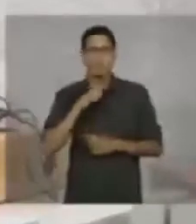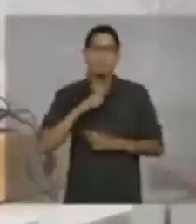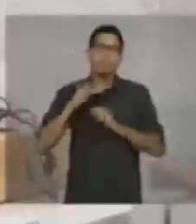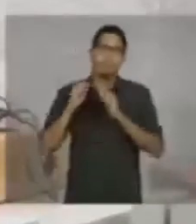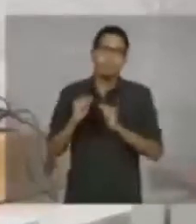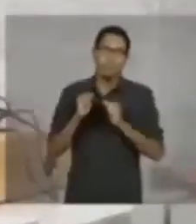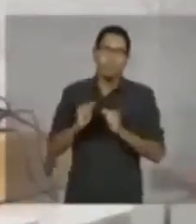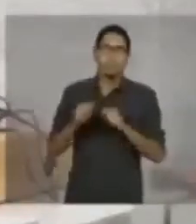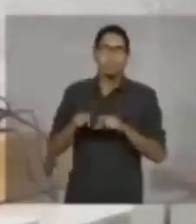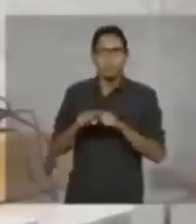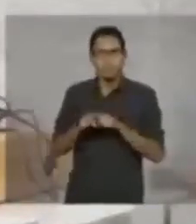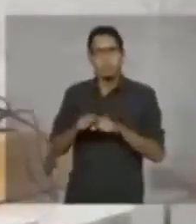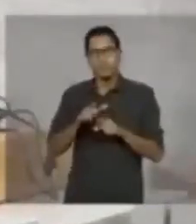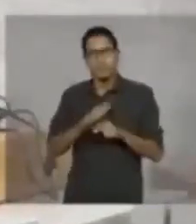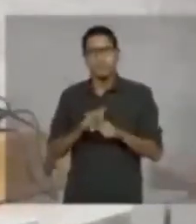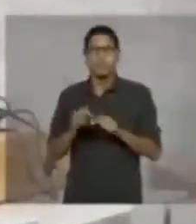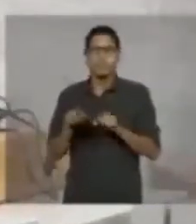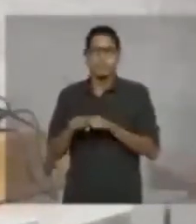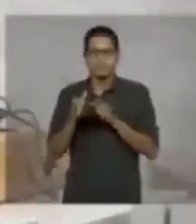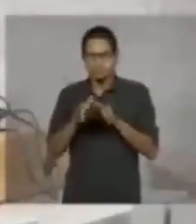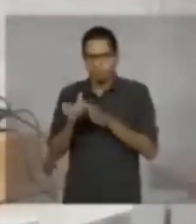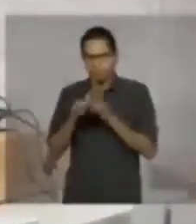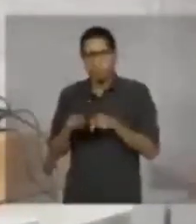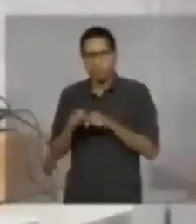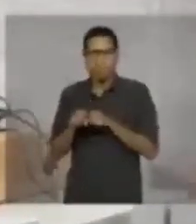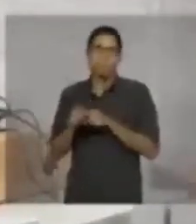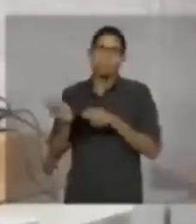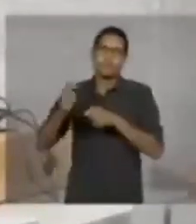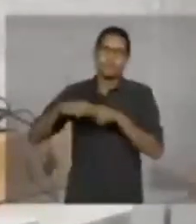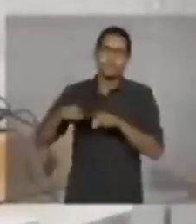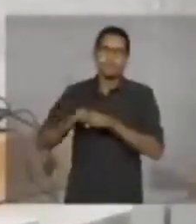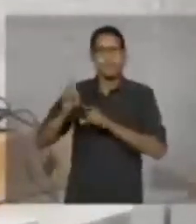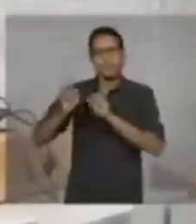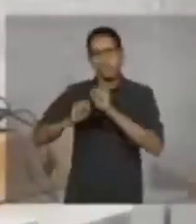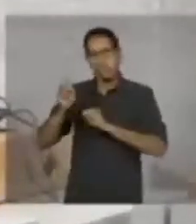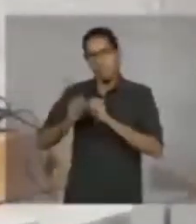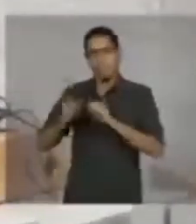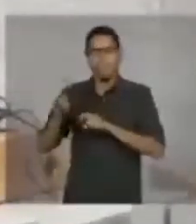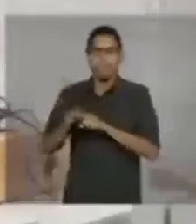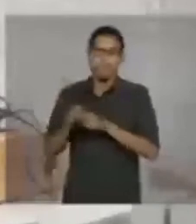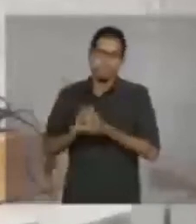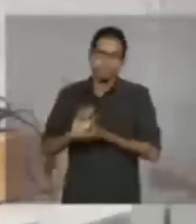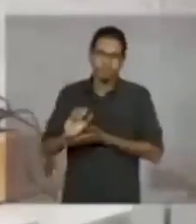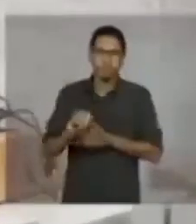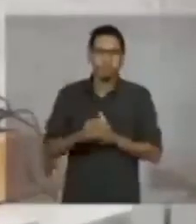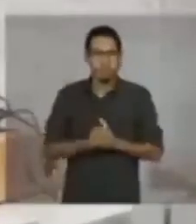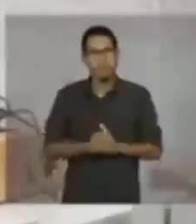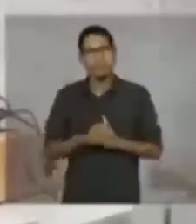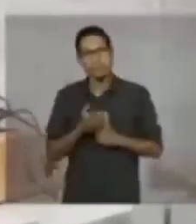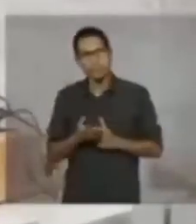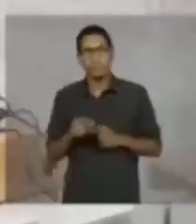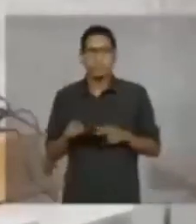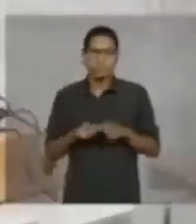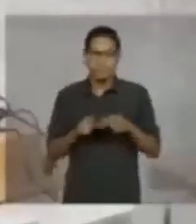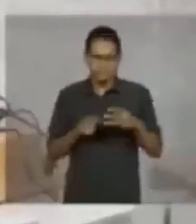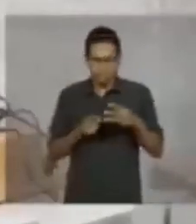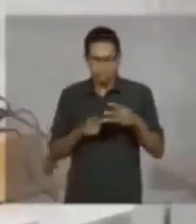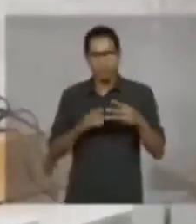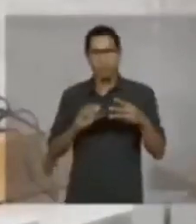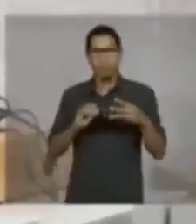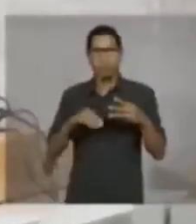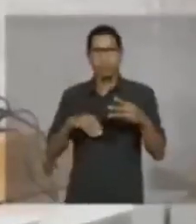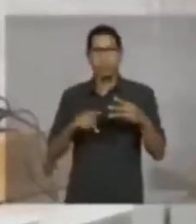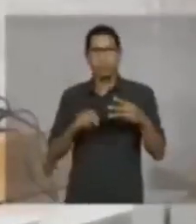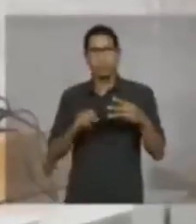pode ser processado e reinserido na cadeia produtiva de alguma maneira. E o compostável faz parte disso. A